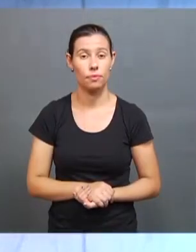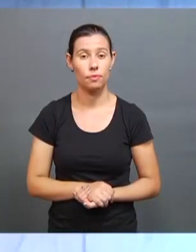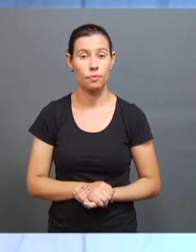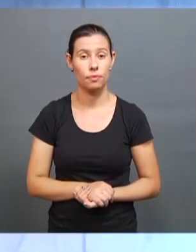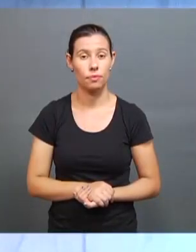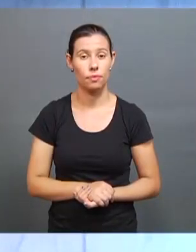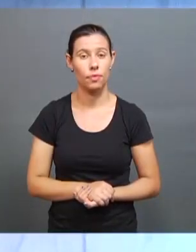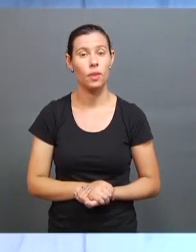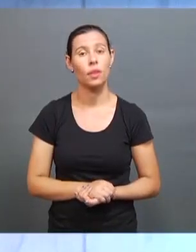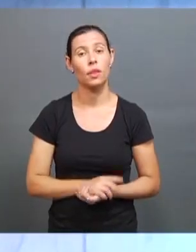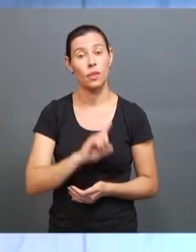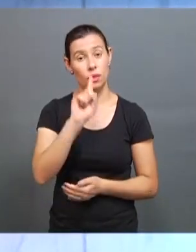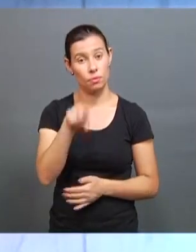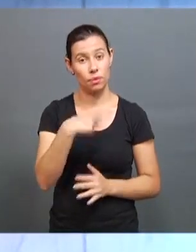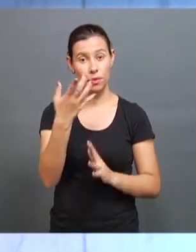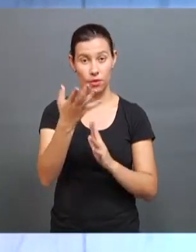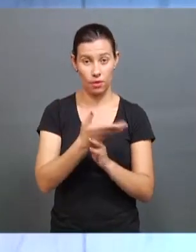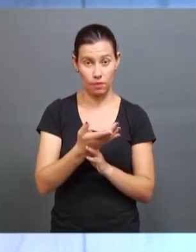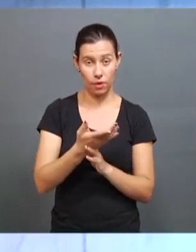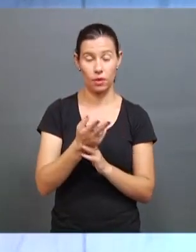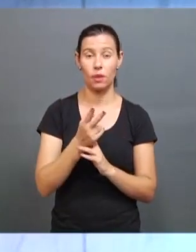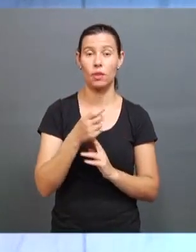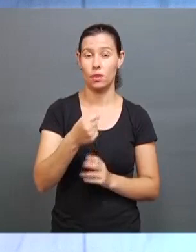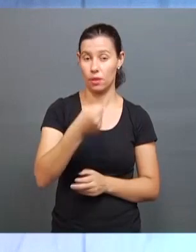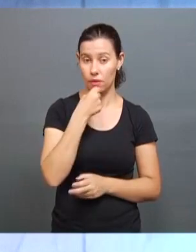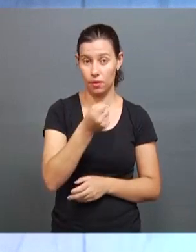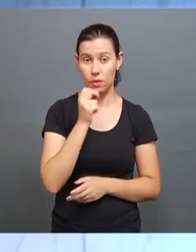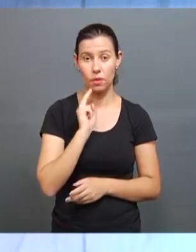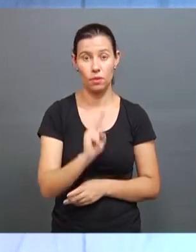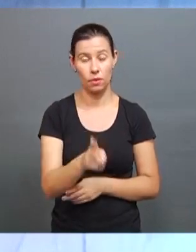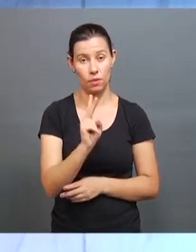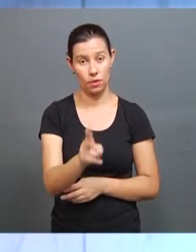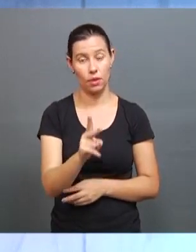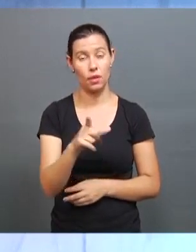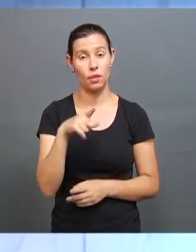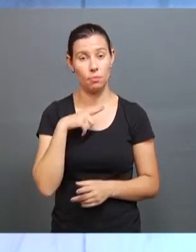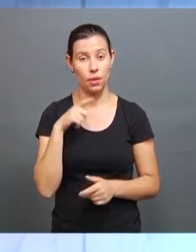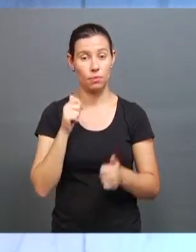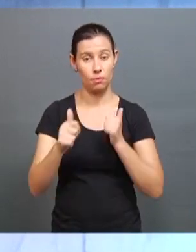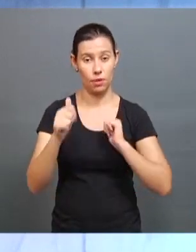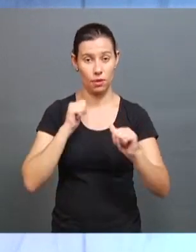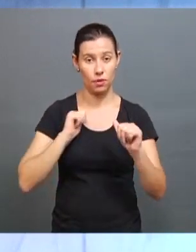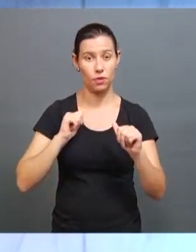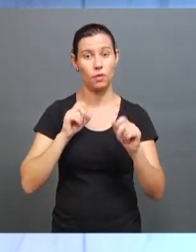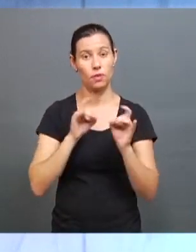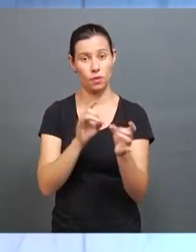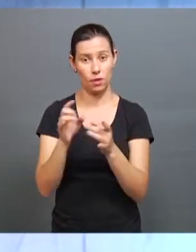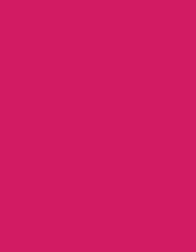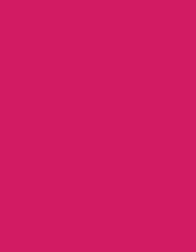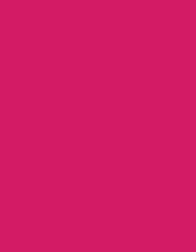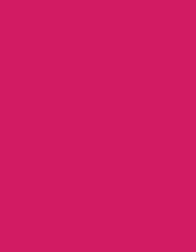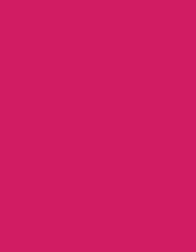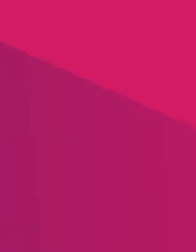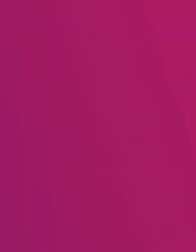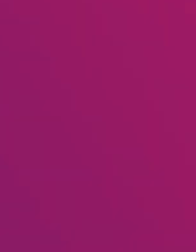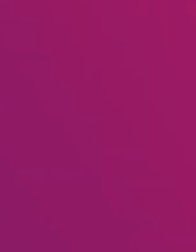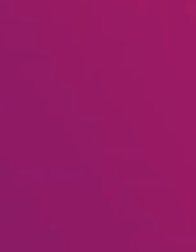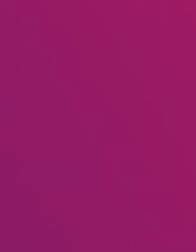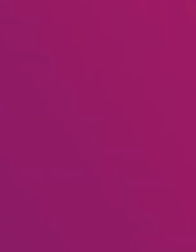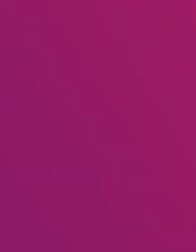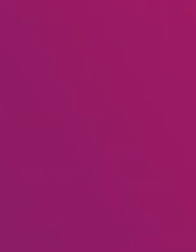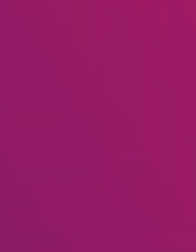No próximo bloco, a gente continua nossa entrevista e tem também a expectativa do comércio para o Dia das Crianças. A gente já volta.